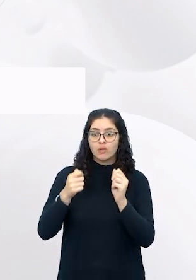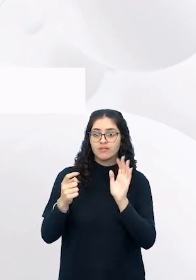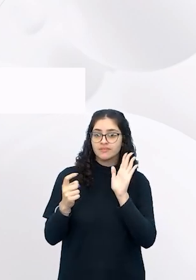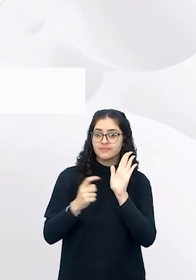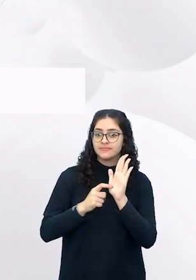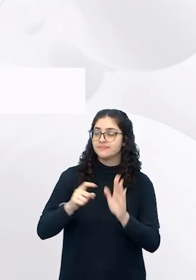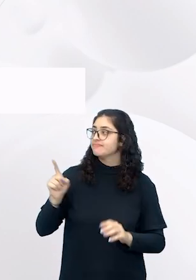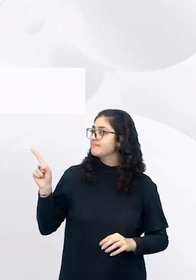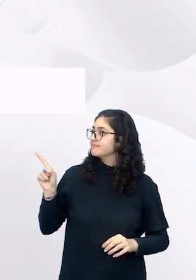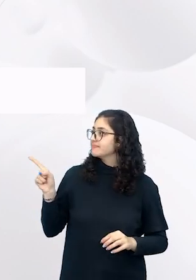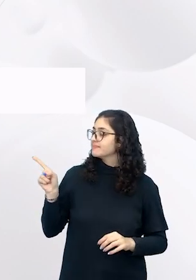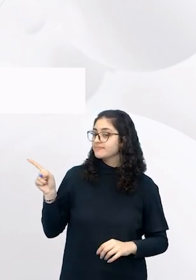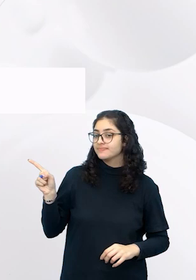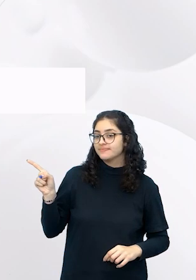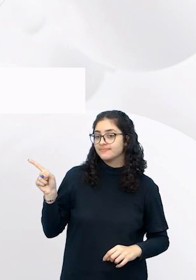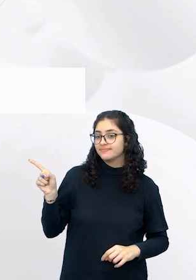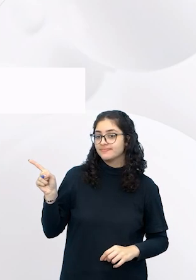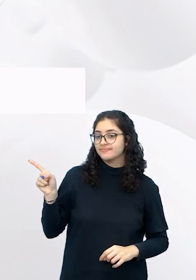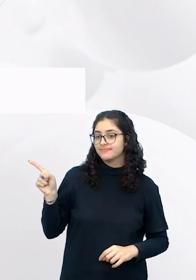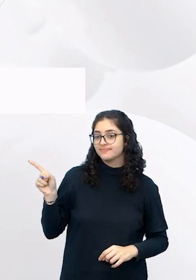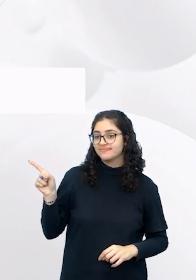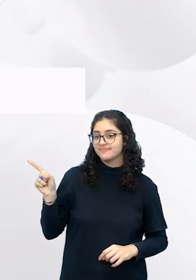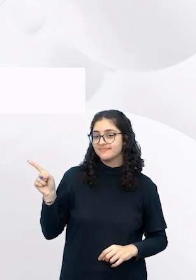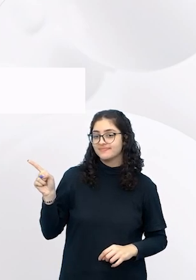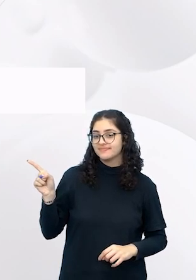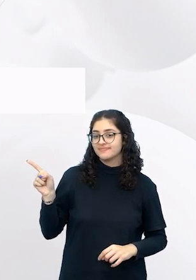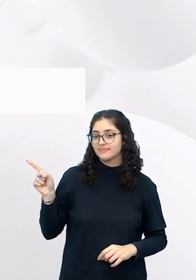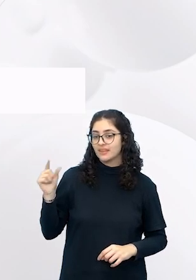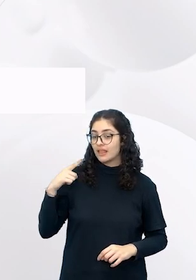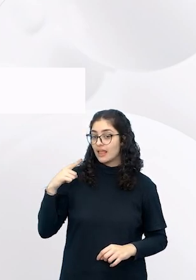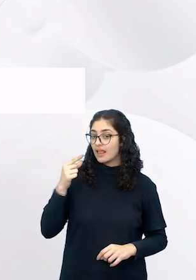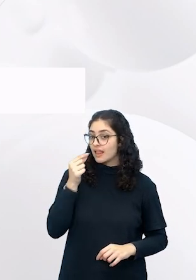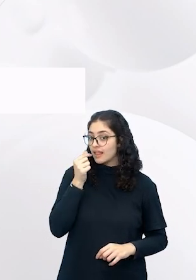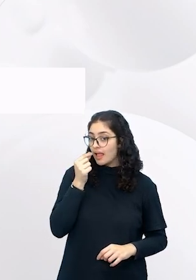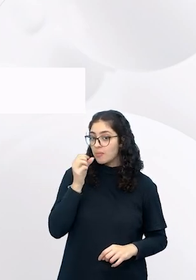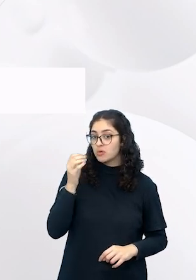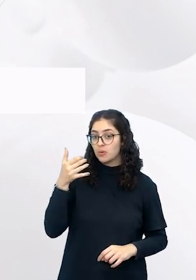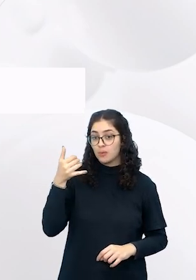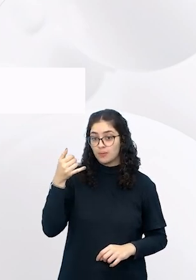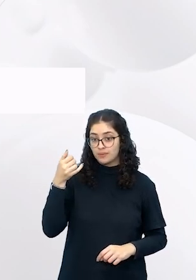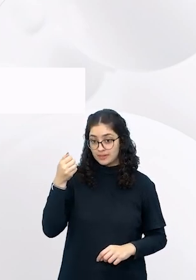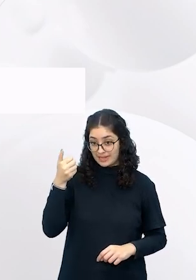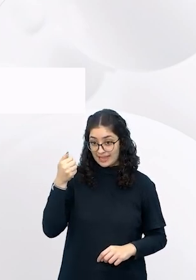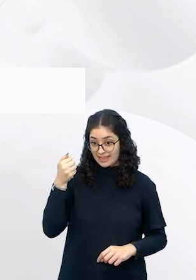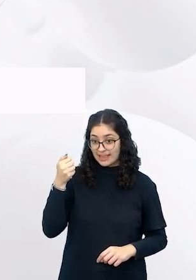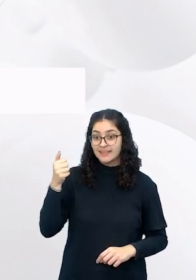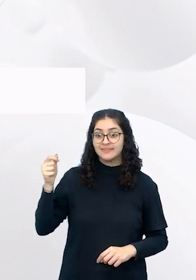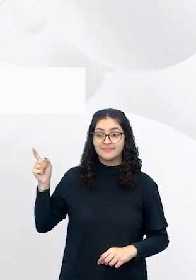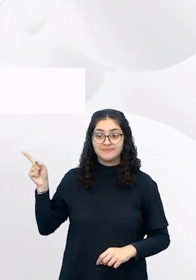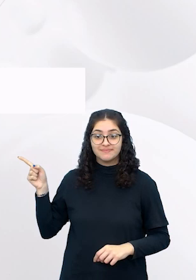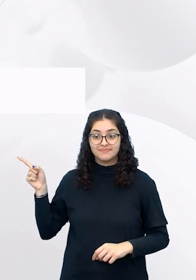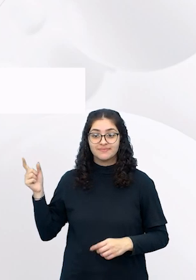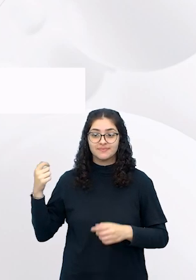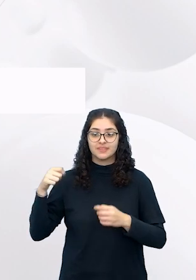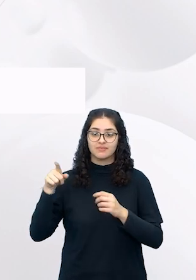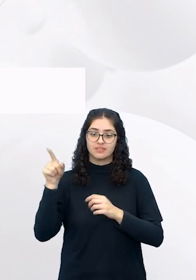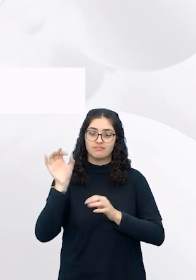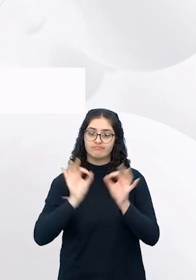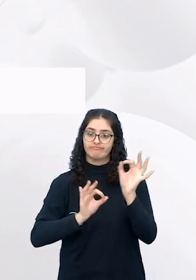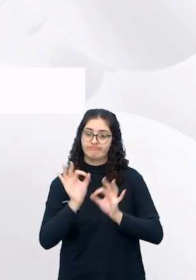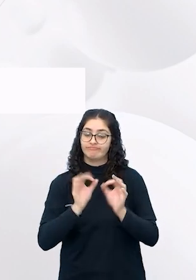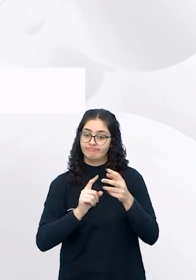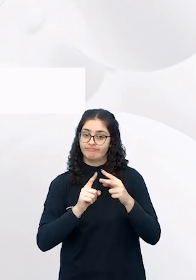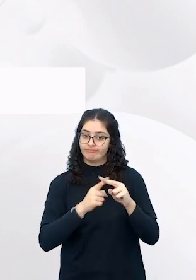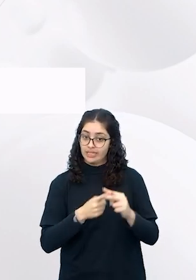aí nesse ícone de lápis ou de caneta e voltar, por exemplo, editar. Então,